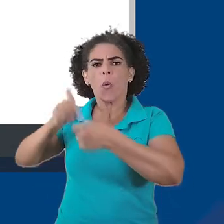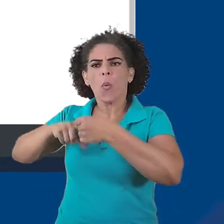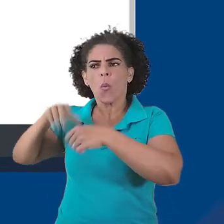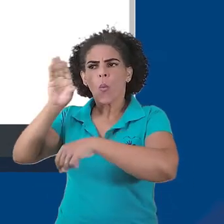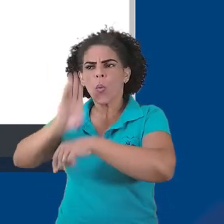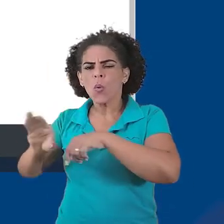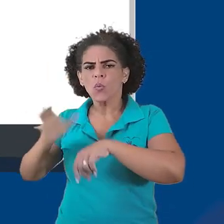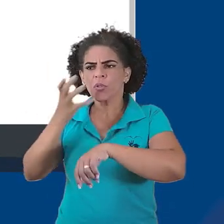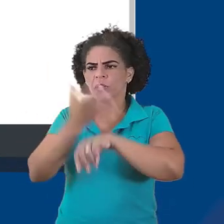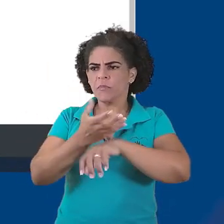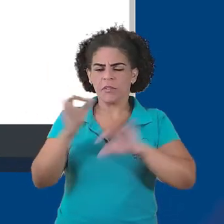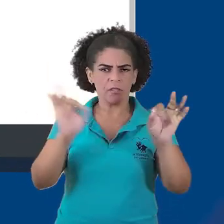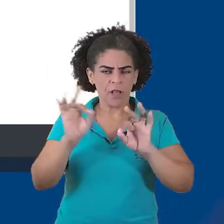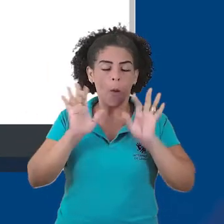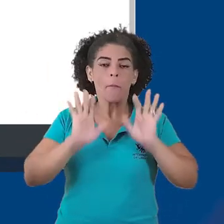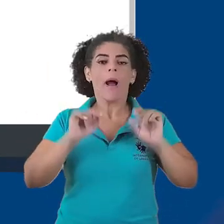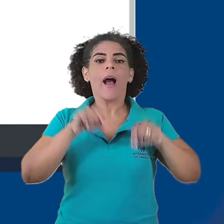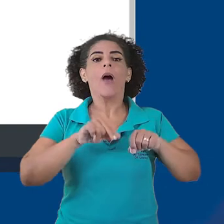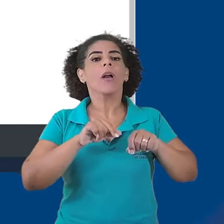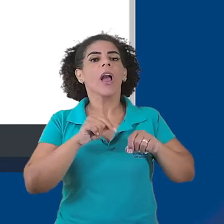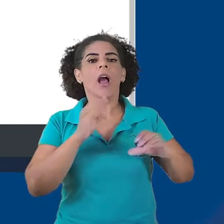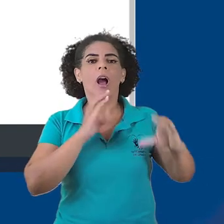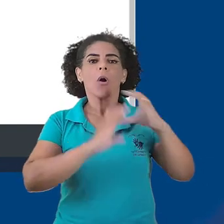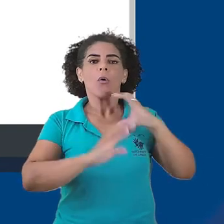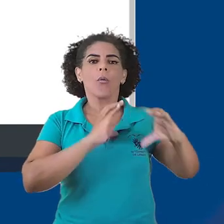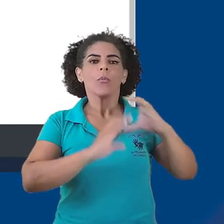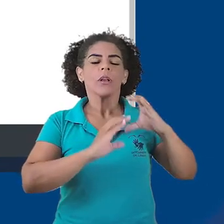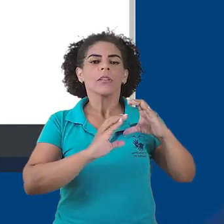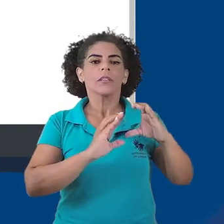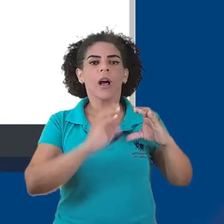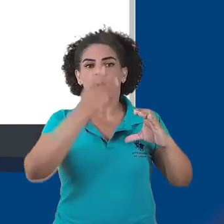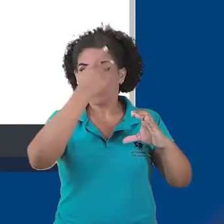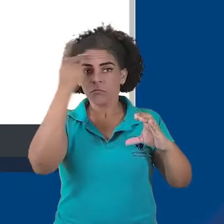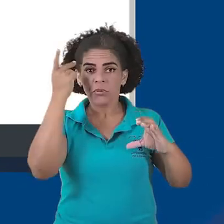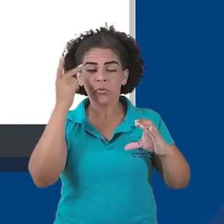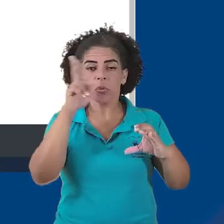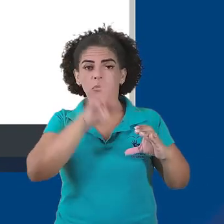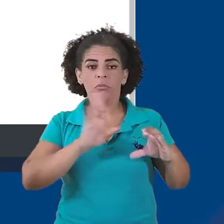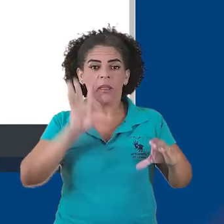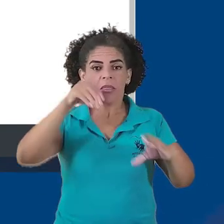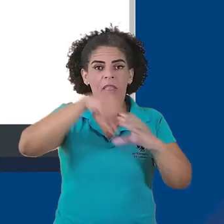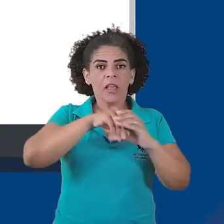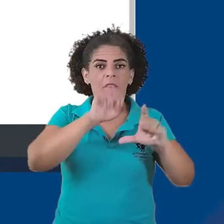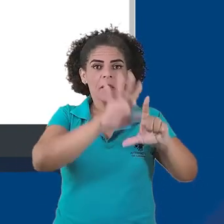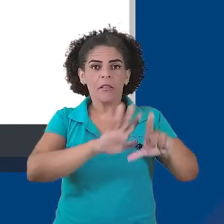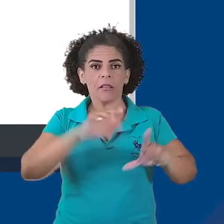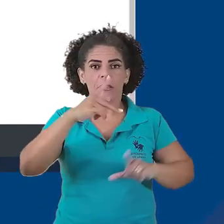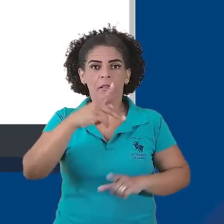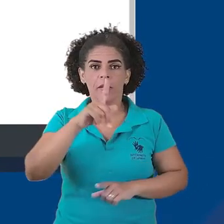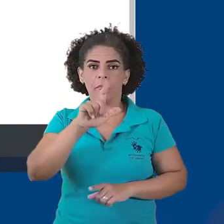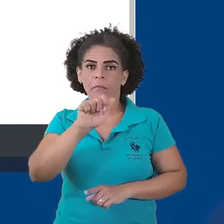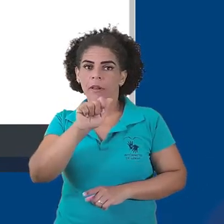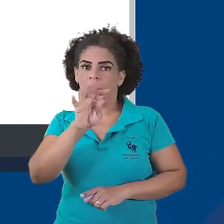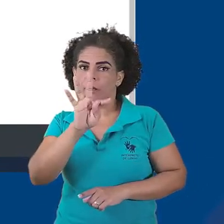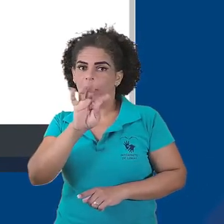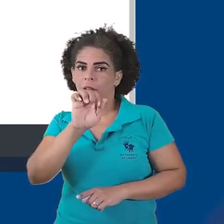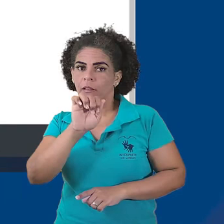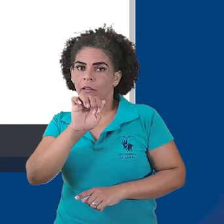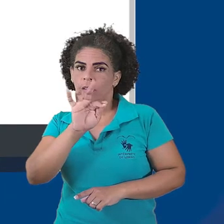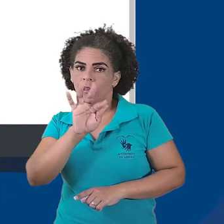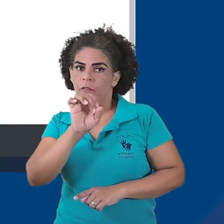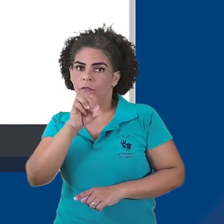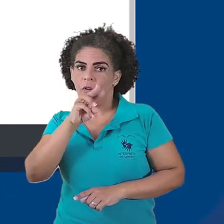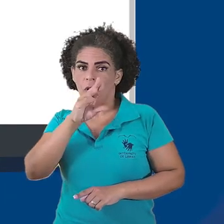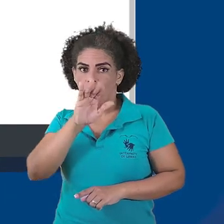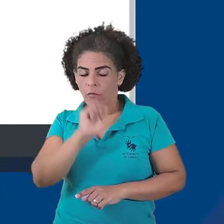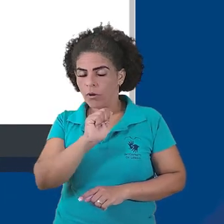ou uma disciplina, e serve para a comunicação dos usuários dentro da plataforma. Como acessar o